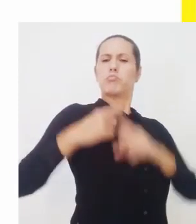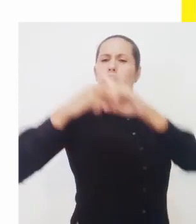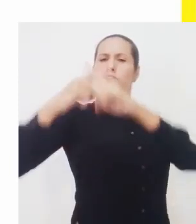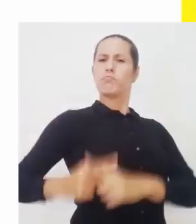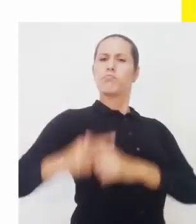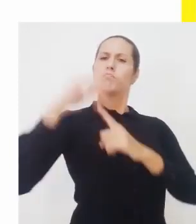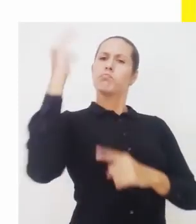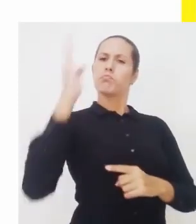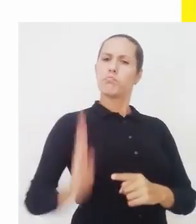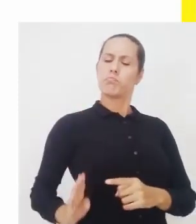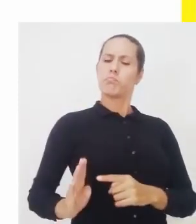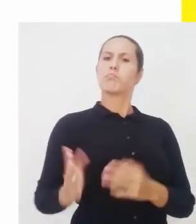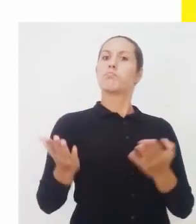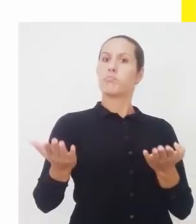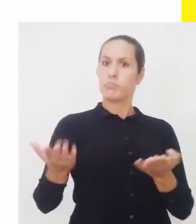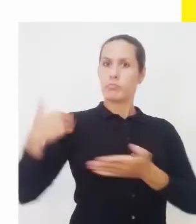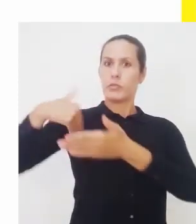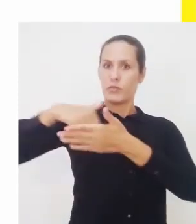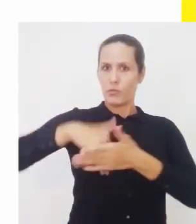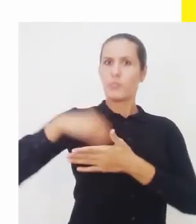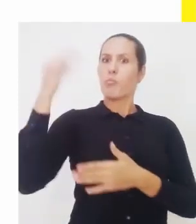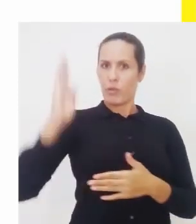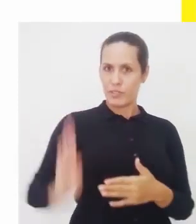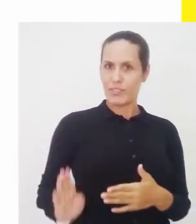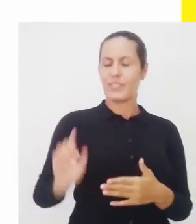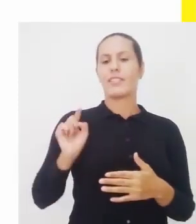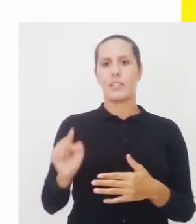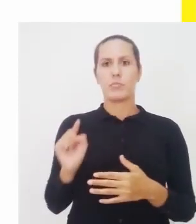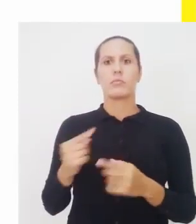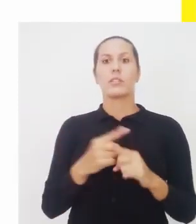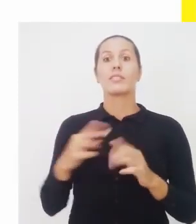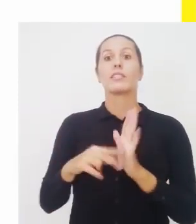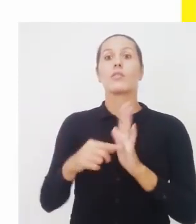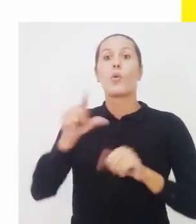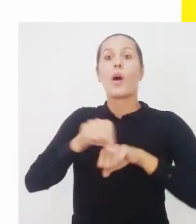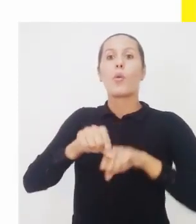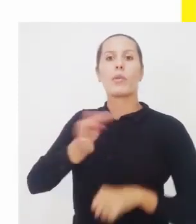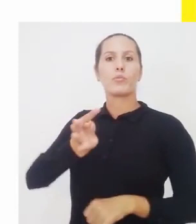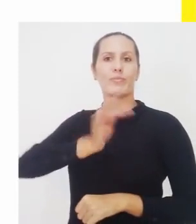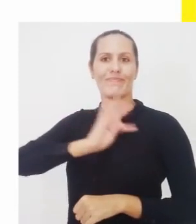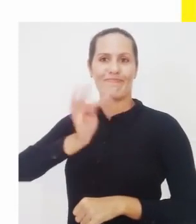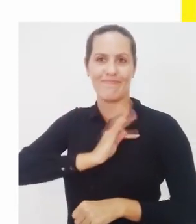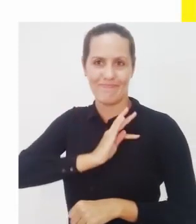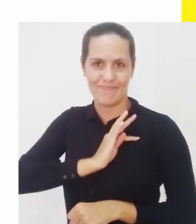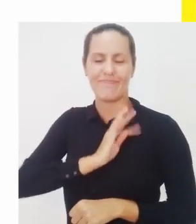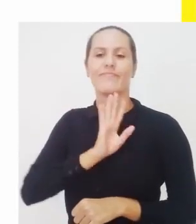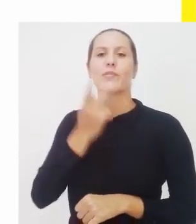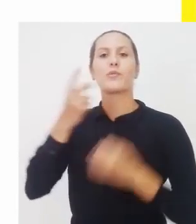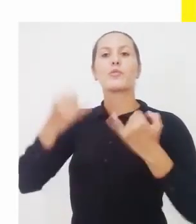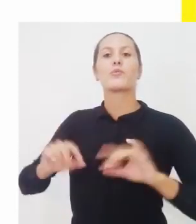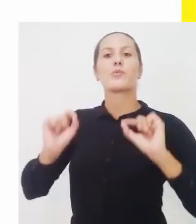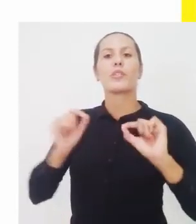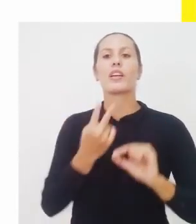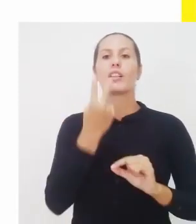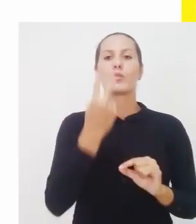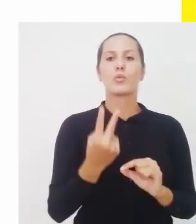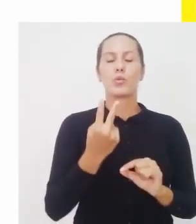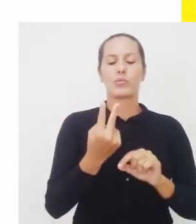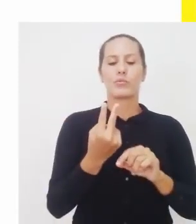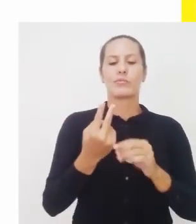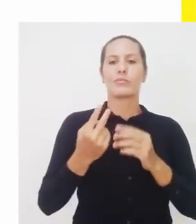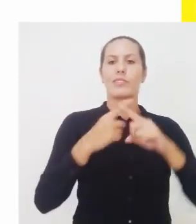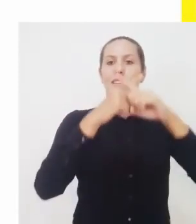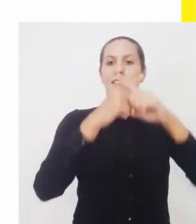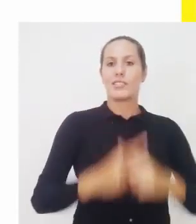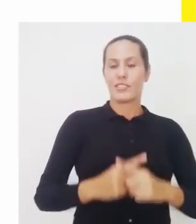seguinte: por que, Felipe, o Sport é o melhor time de Pernambuco? Porque é o único time de Pernambuco que tem Copa do Brasil e que